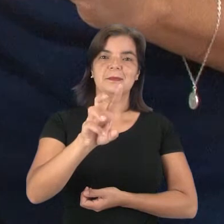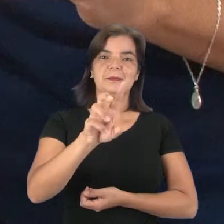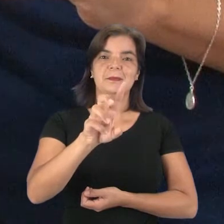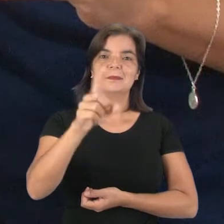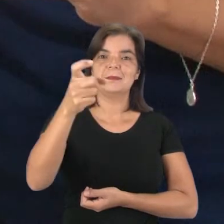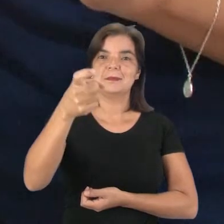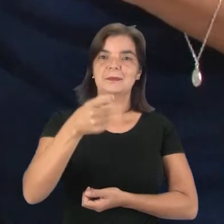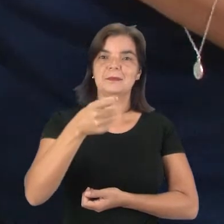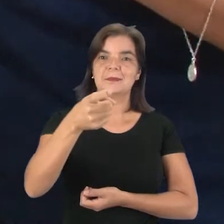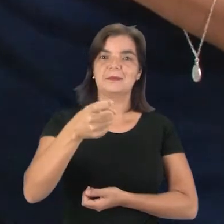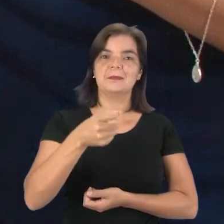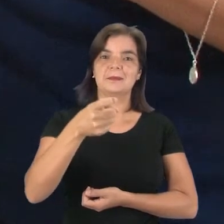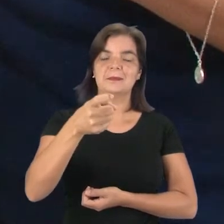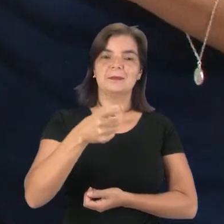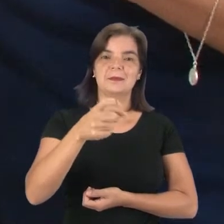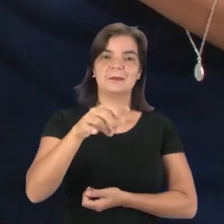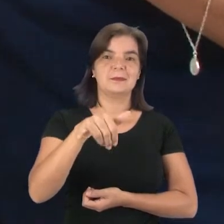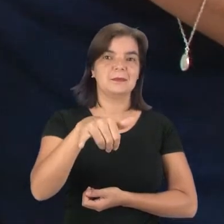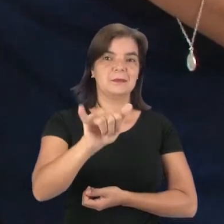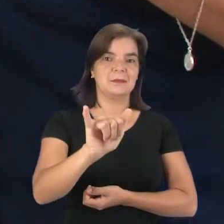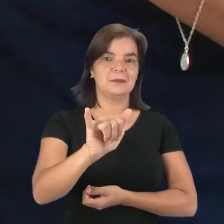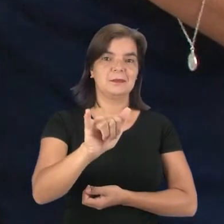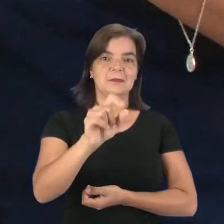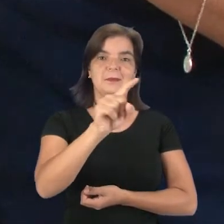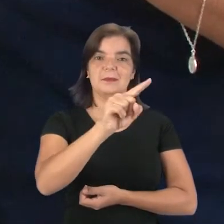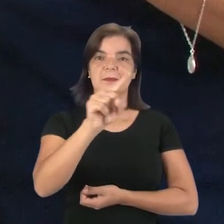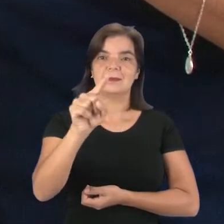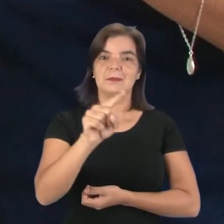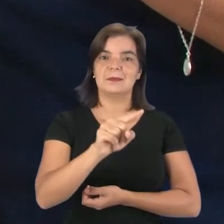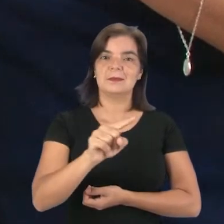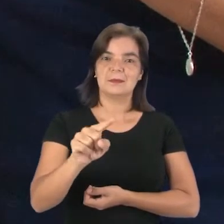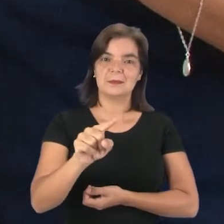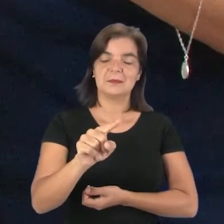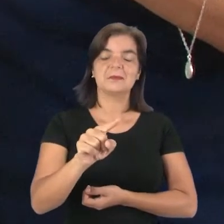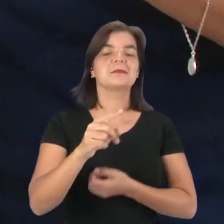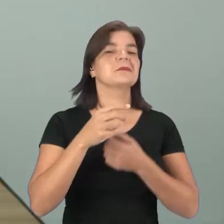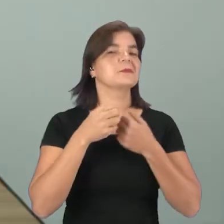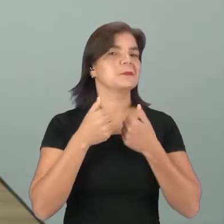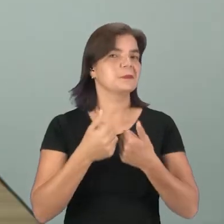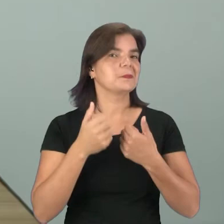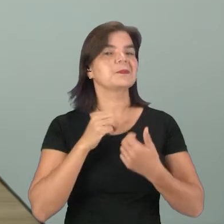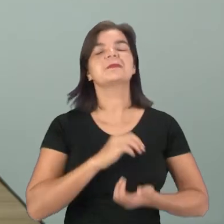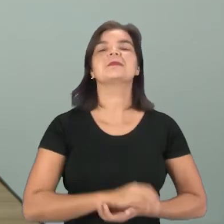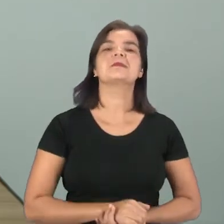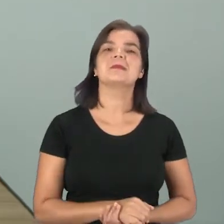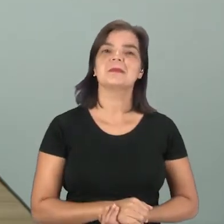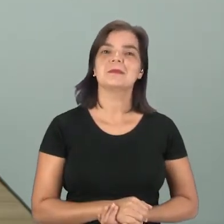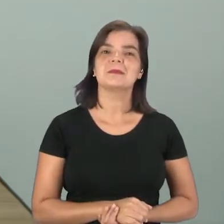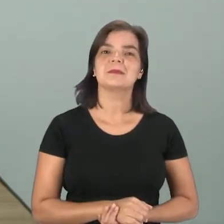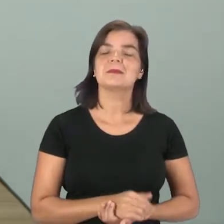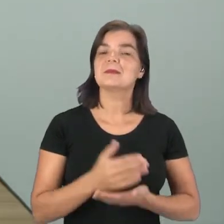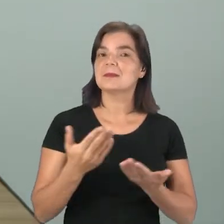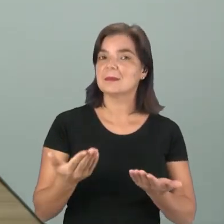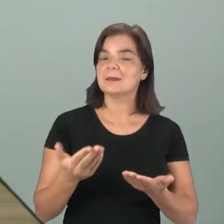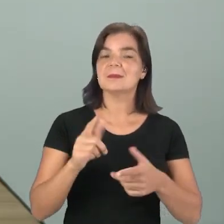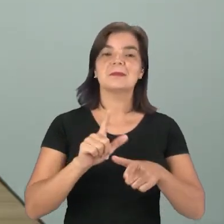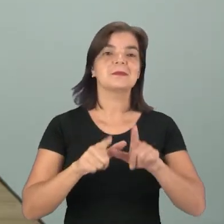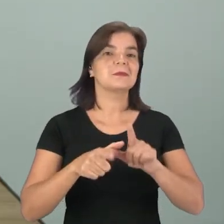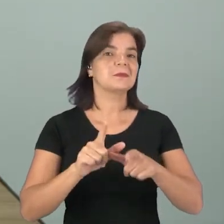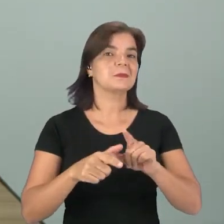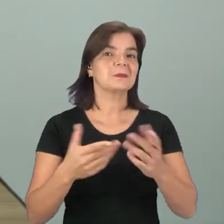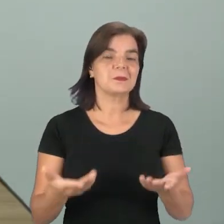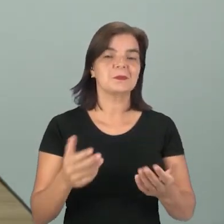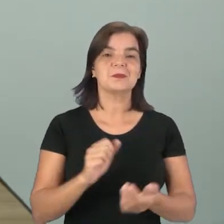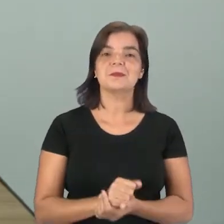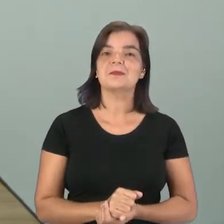x y e z muito bem então está são as